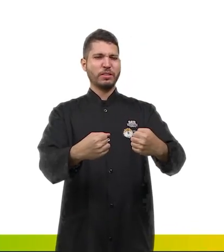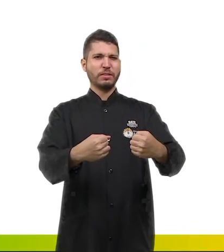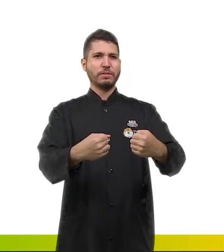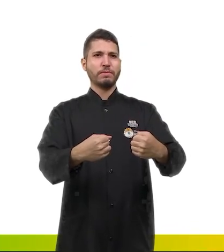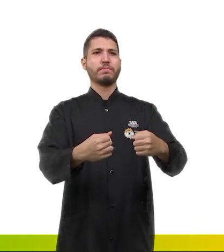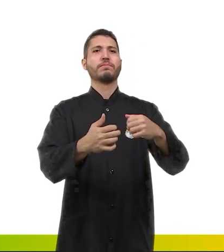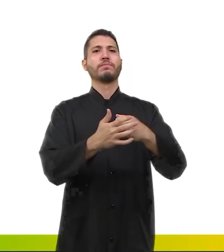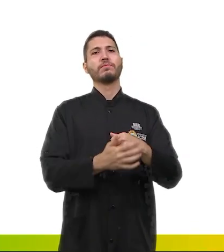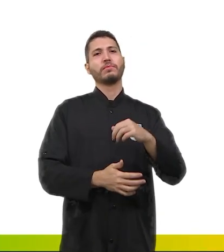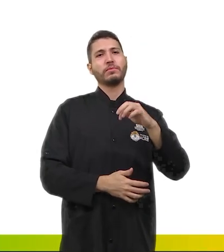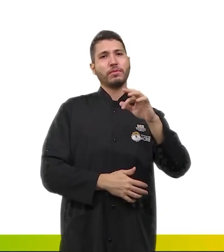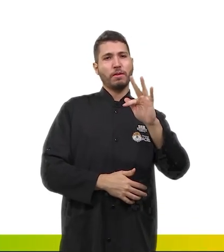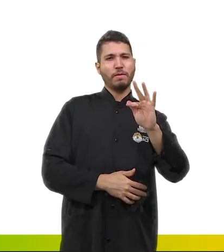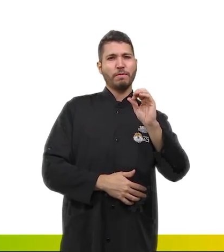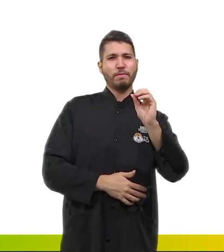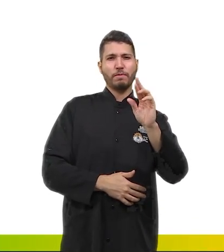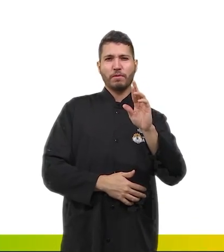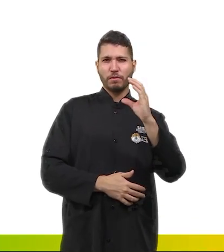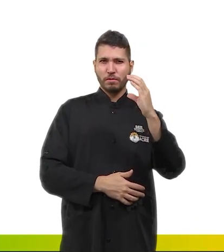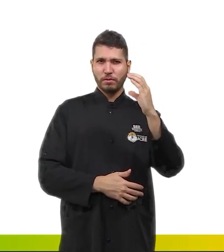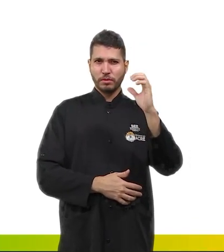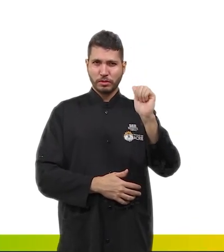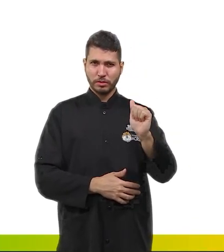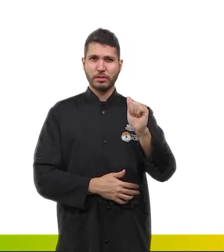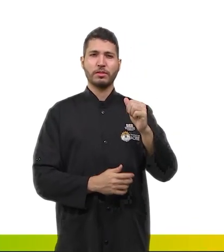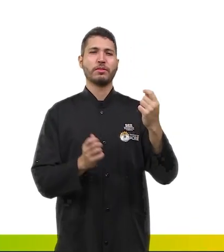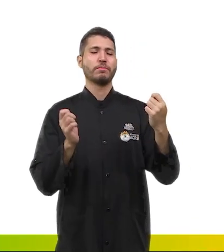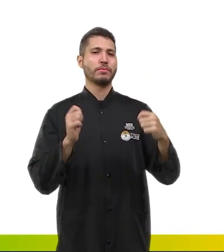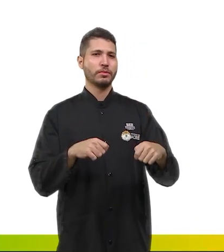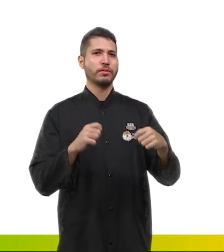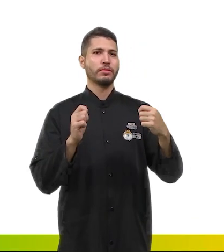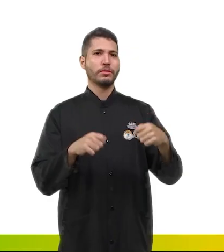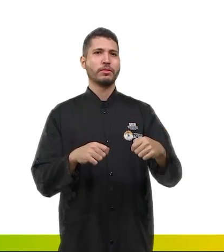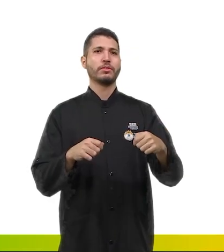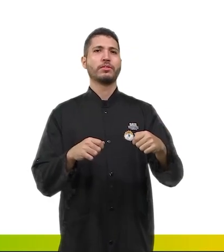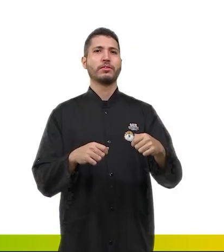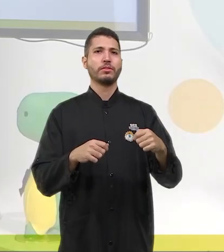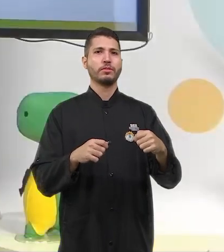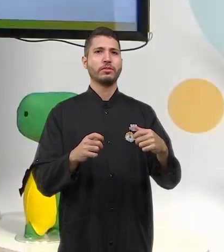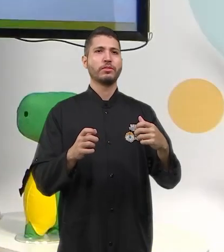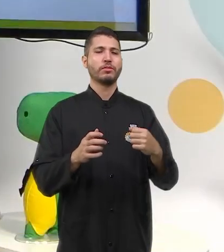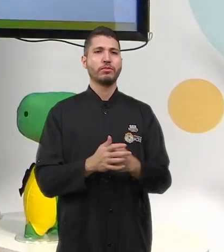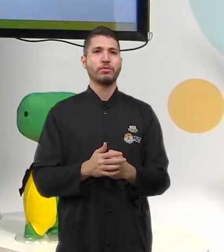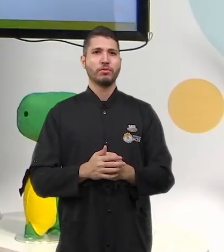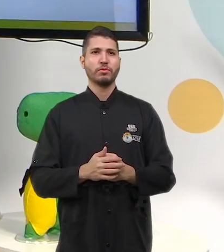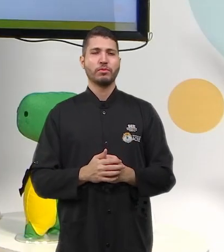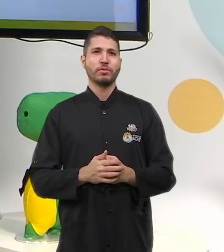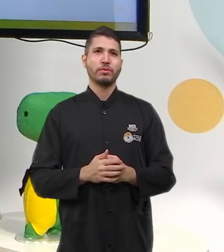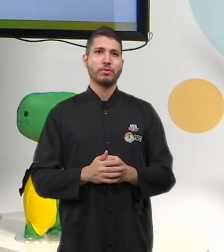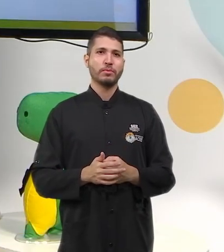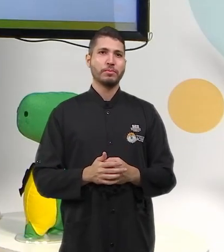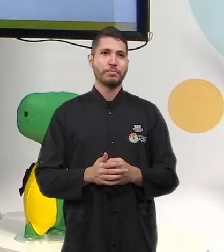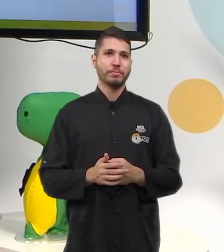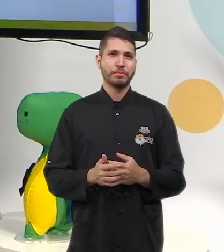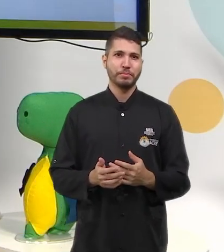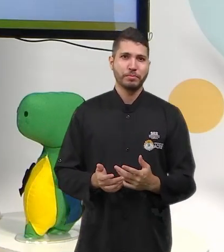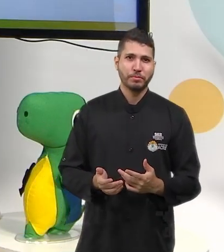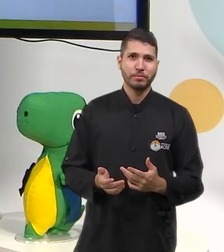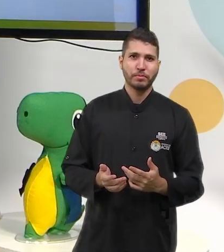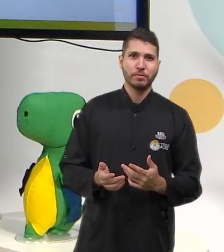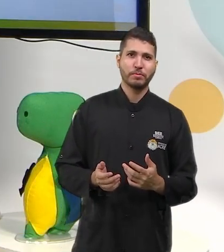esforço de uma força por um tempo prolongado. Escalada, remo, veja que eu tenho a força ali